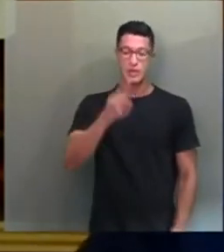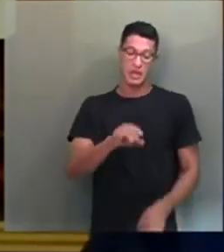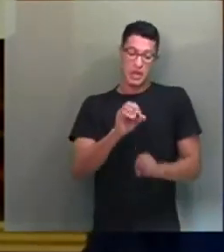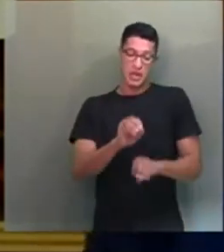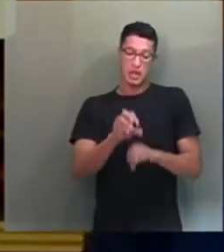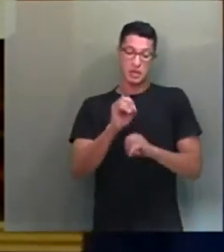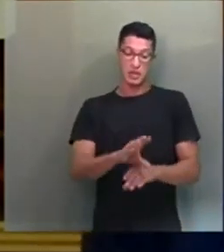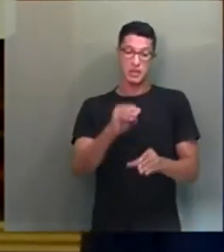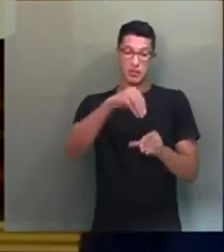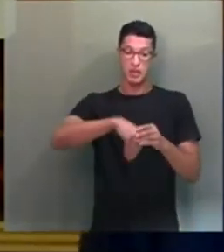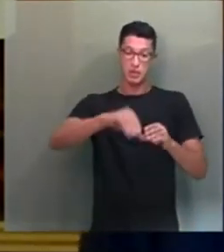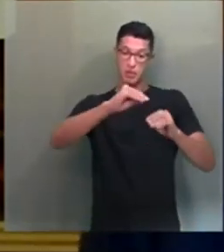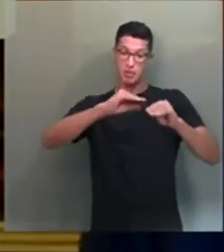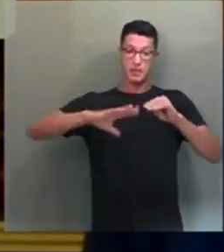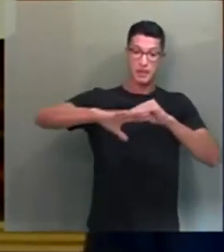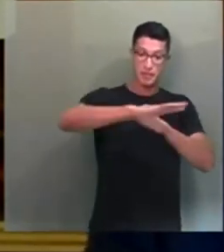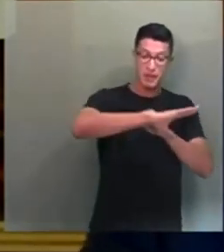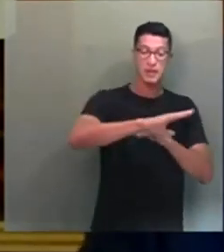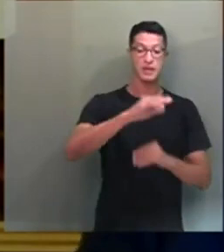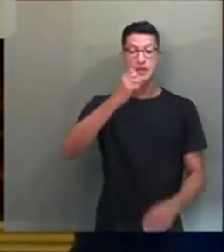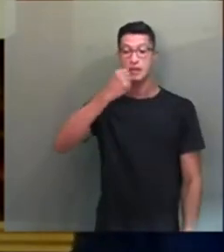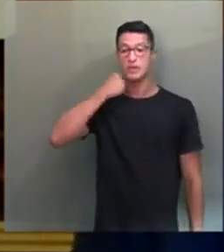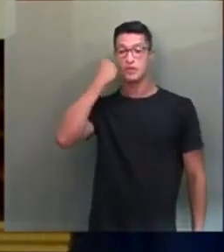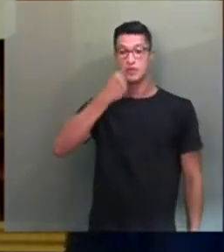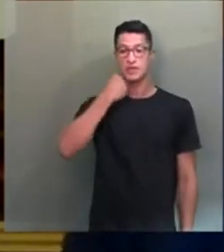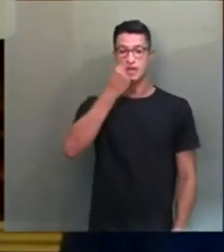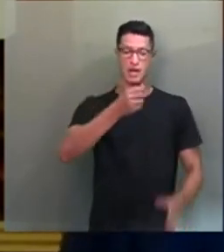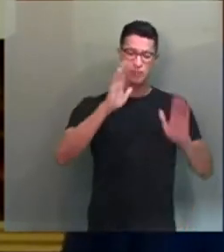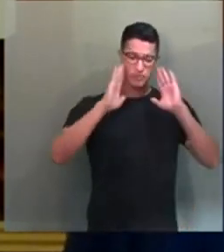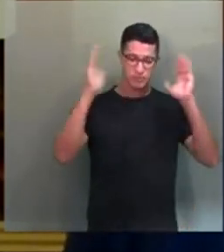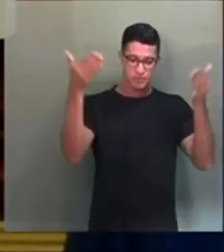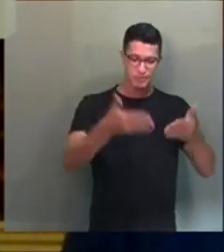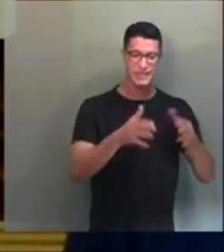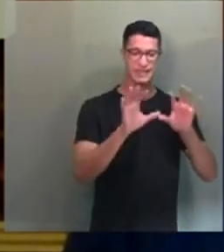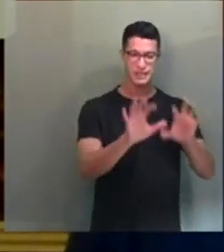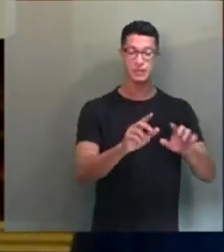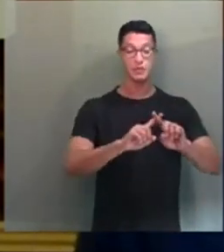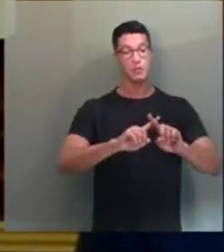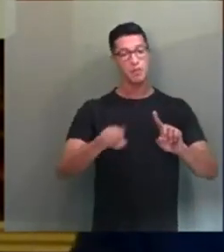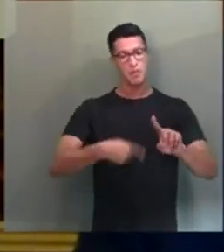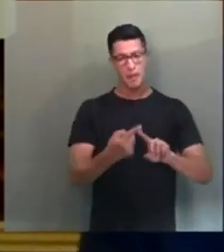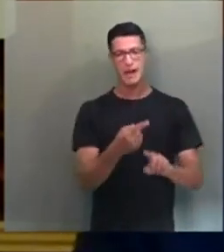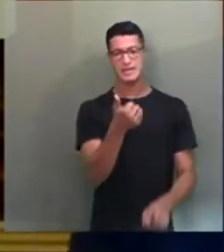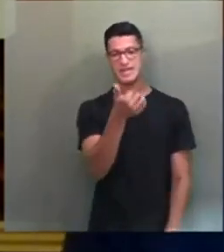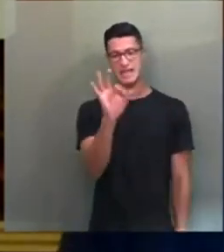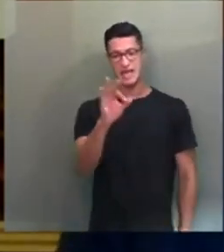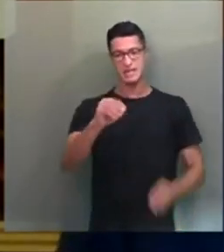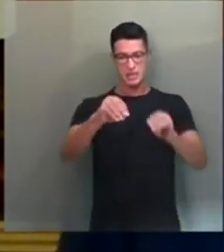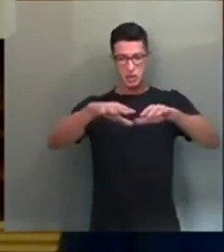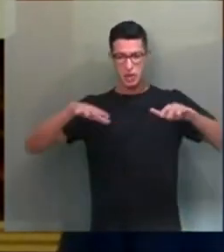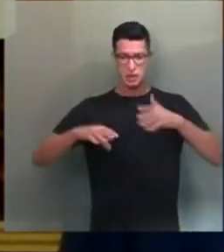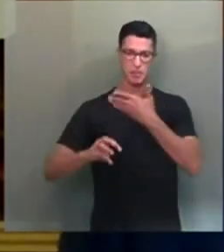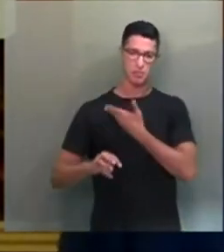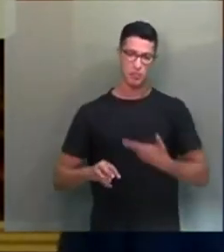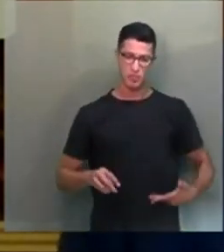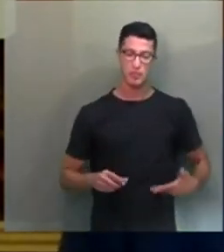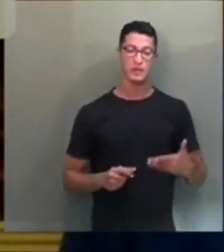Educação na pandemia, o Senado se debruçou sobre isso, mais de 10 audiências